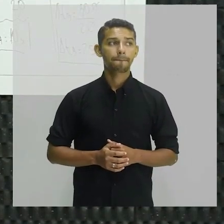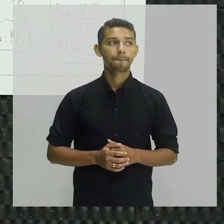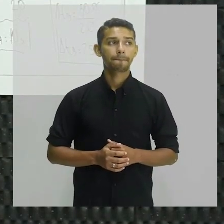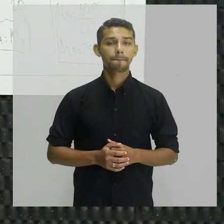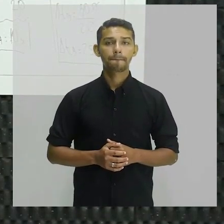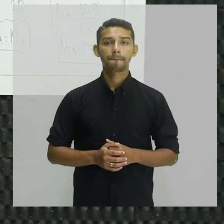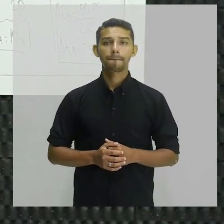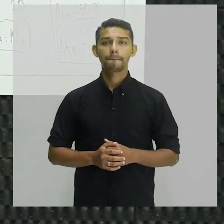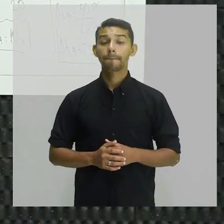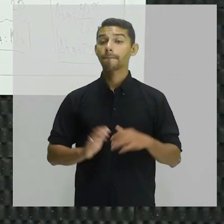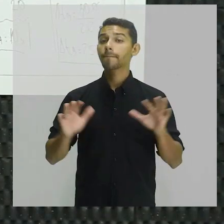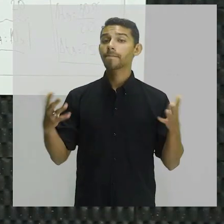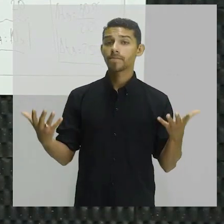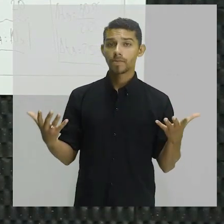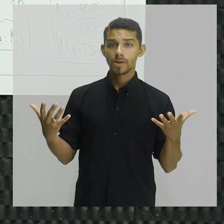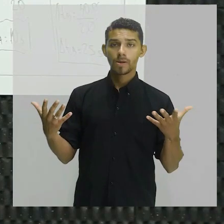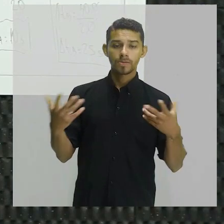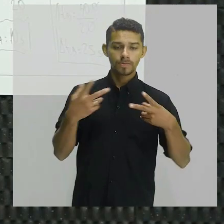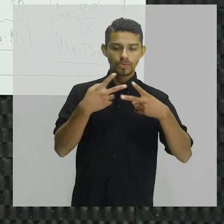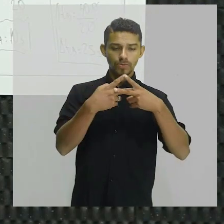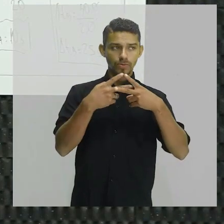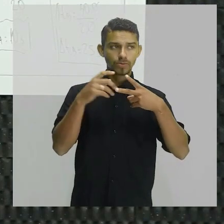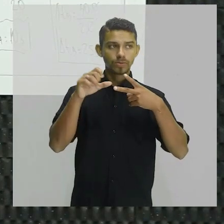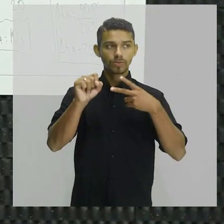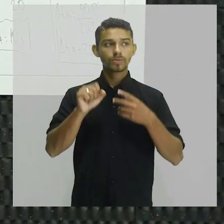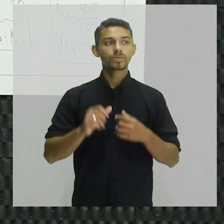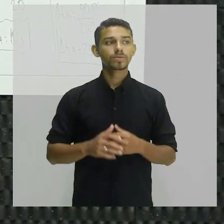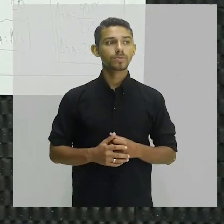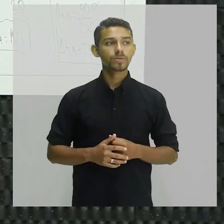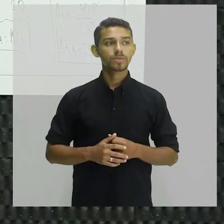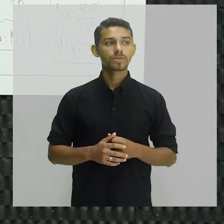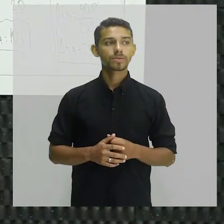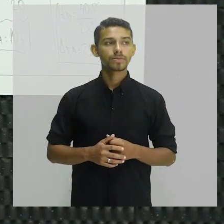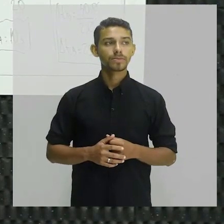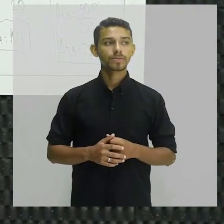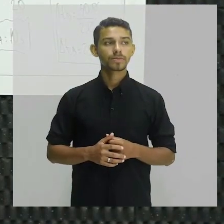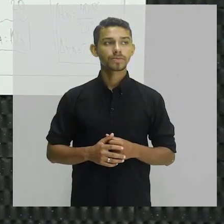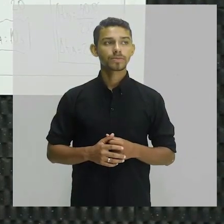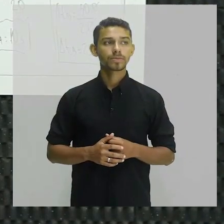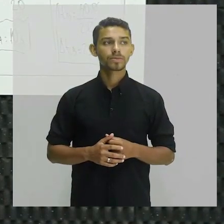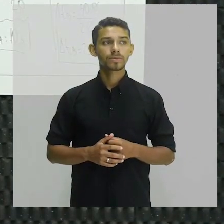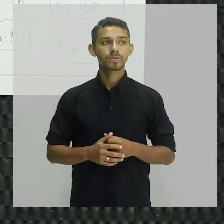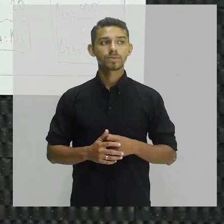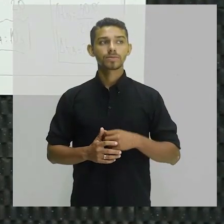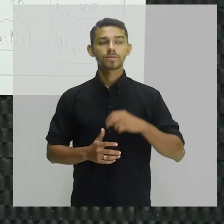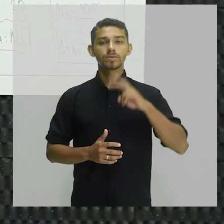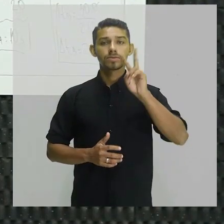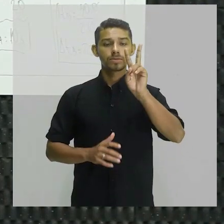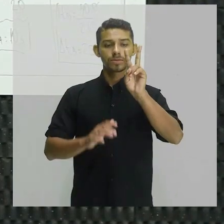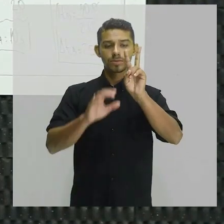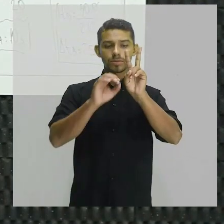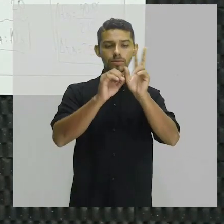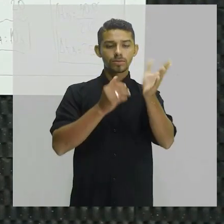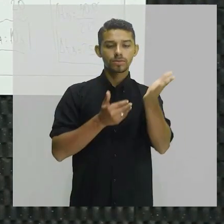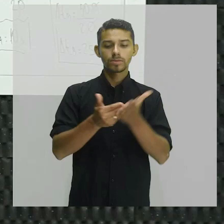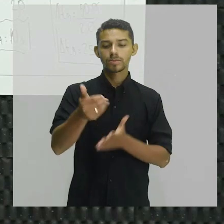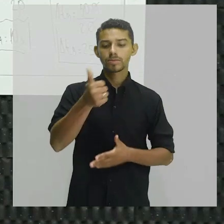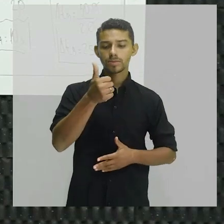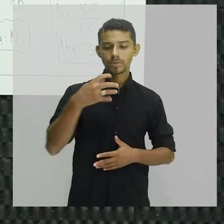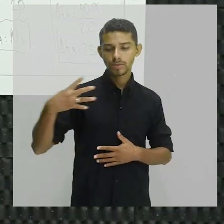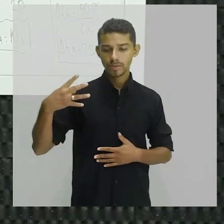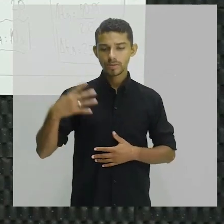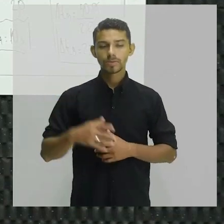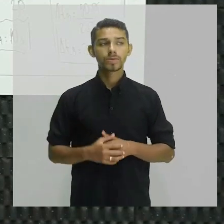Então, qual foi o espaço que ele percorreu? Vamos lá. Tá S, a velocidade inicial é 14, não é